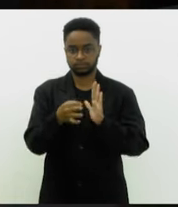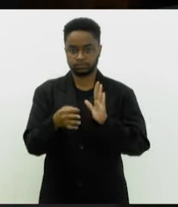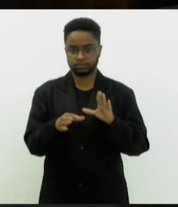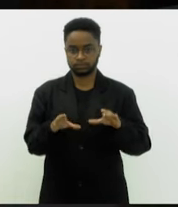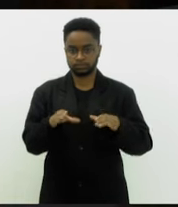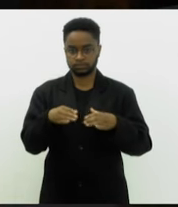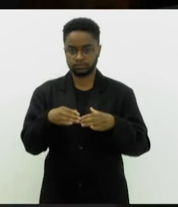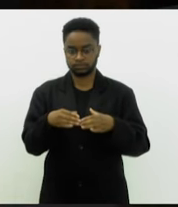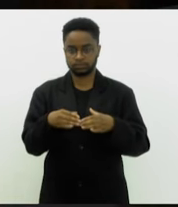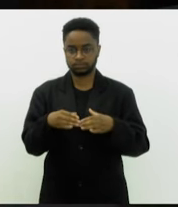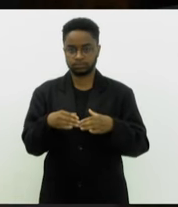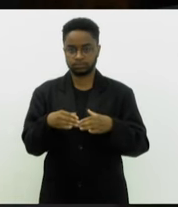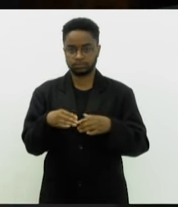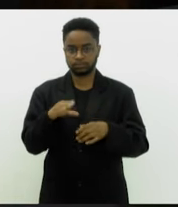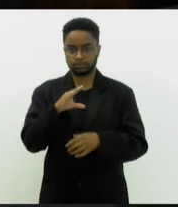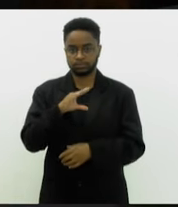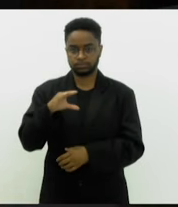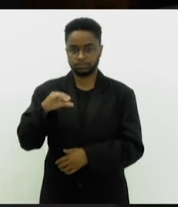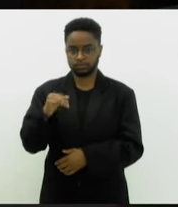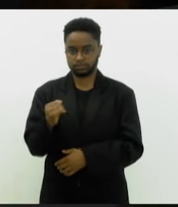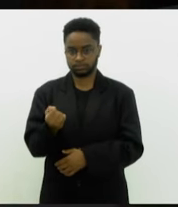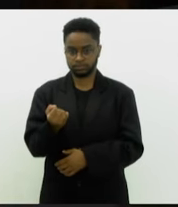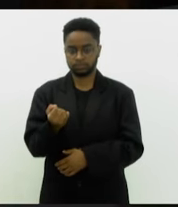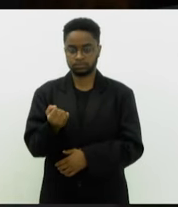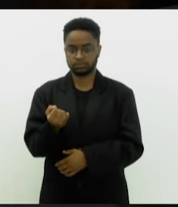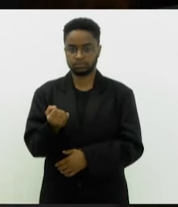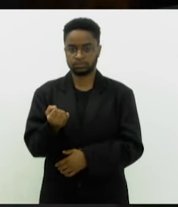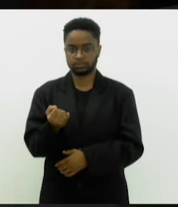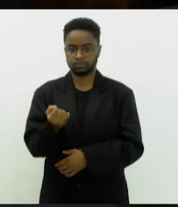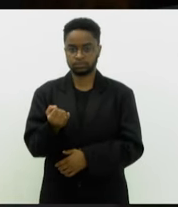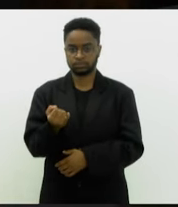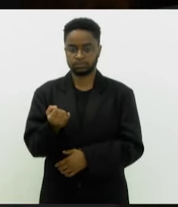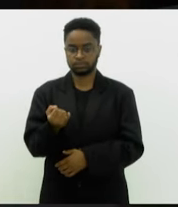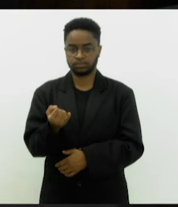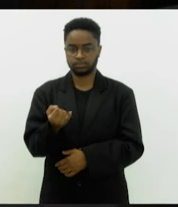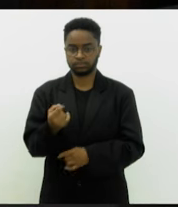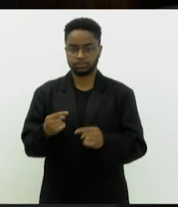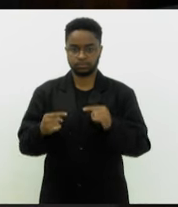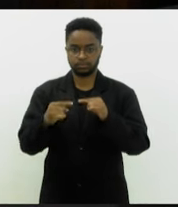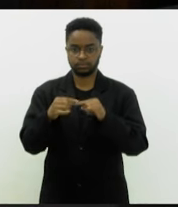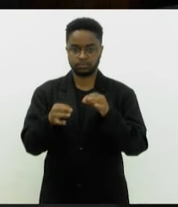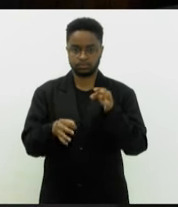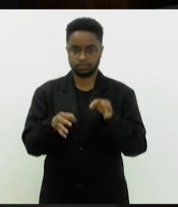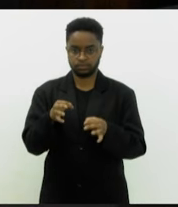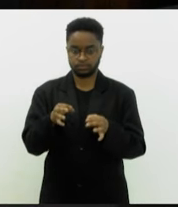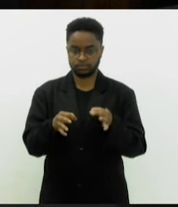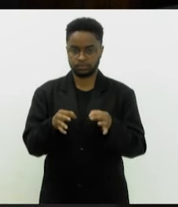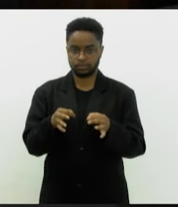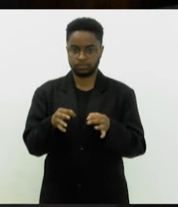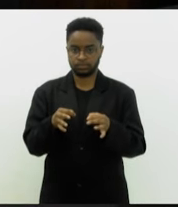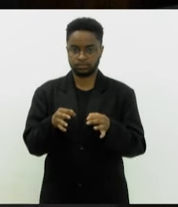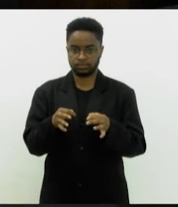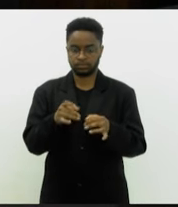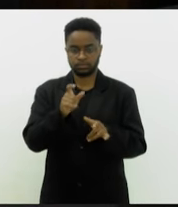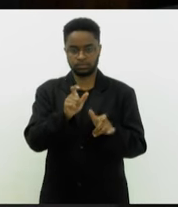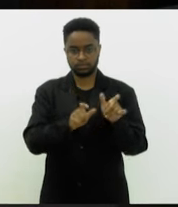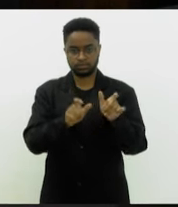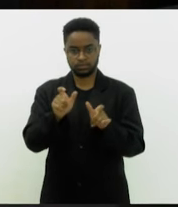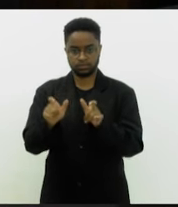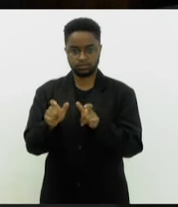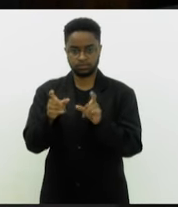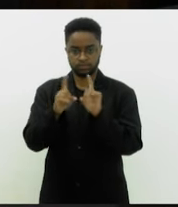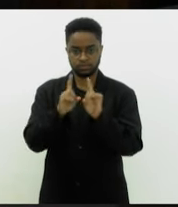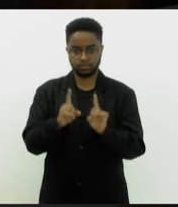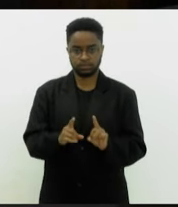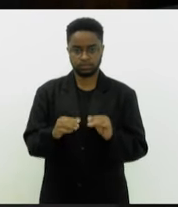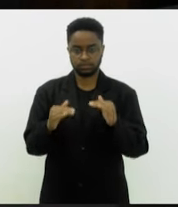de Constituição e Justiça pela juridicidade da pessoa com